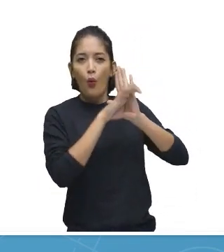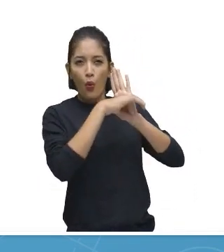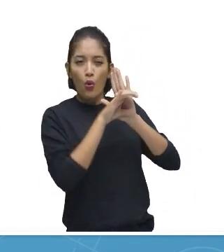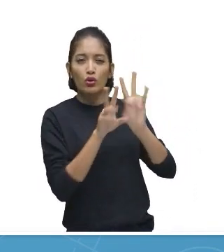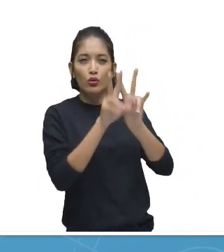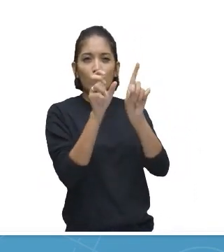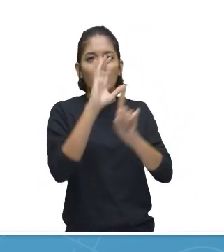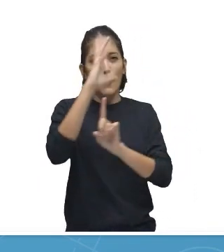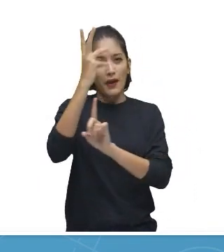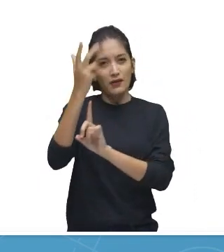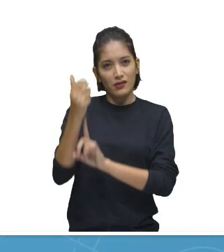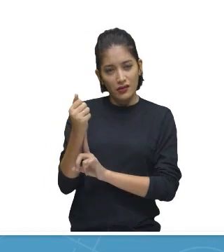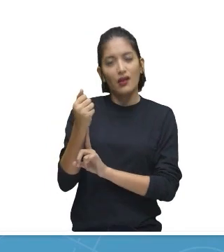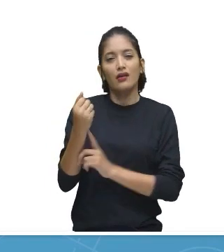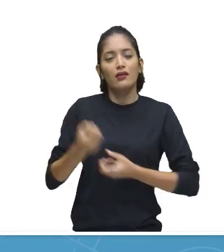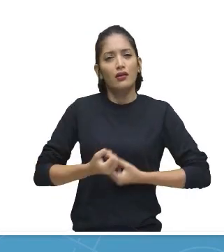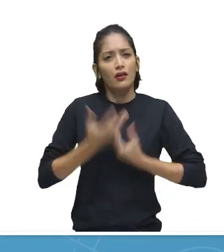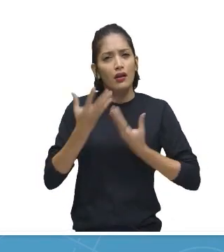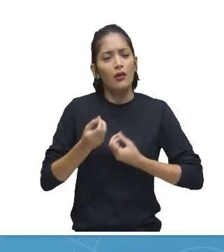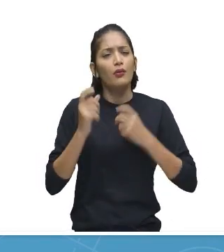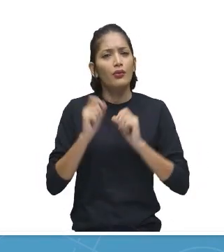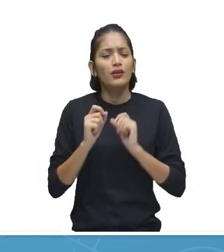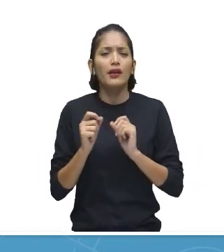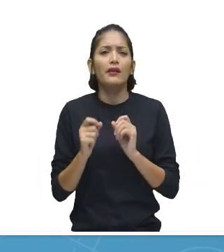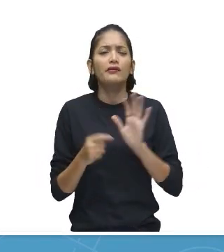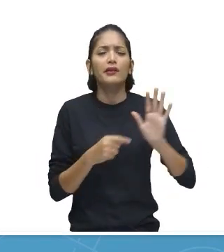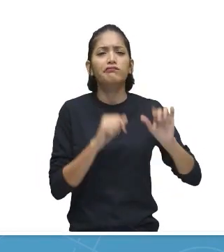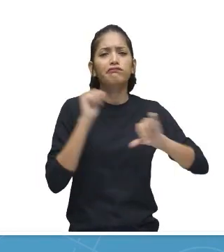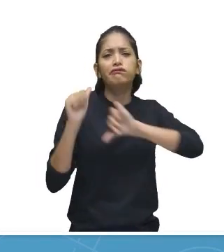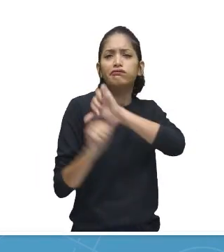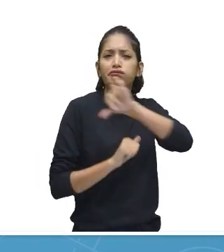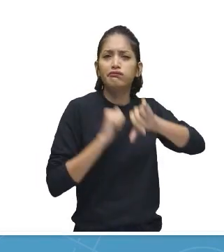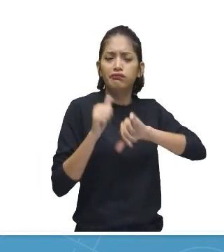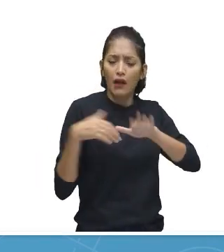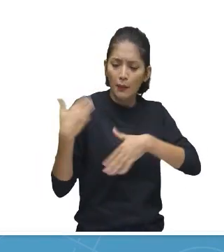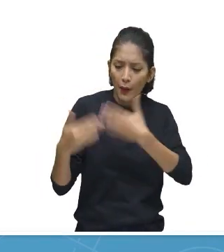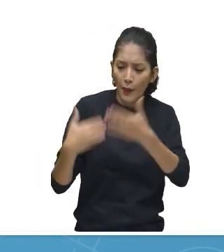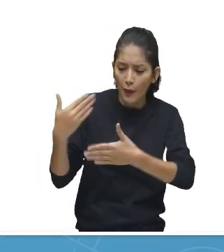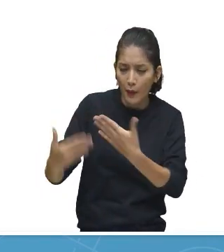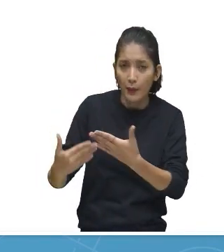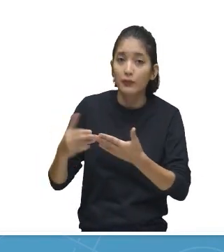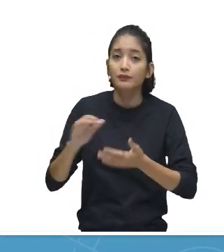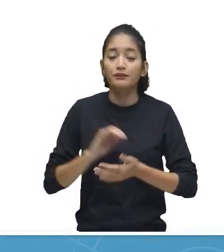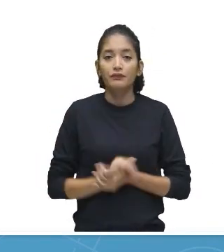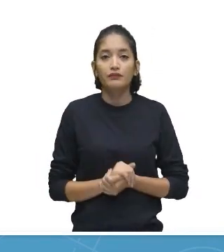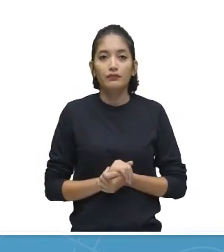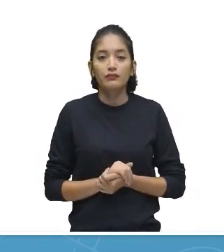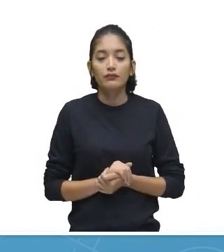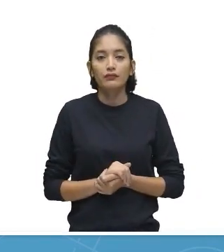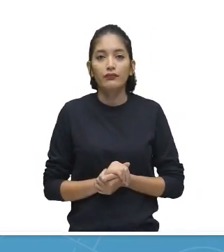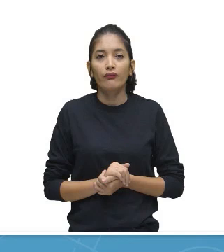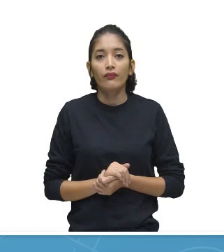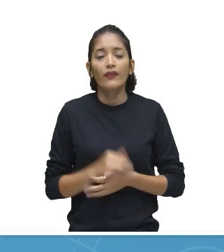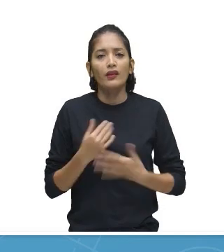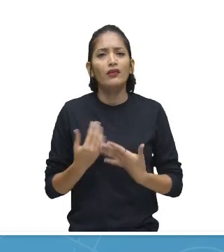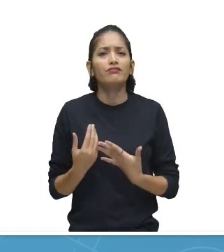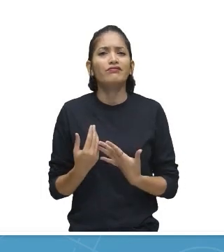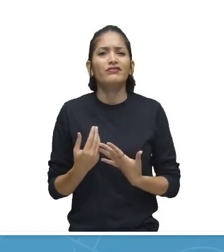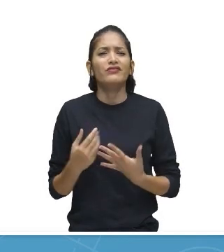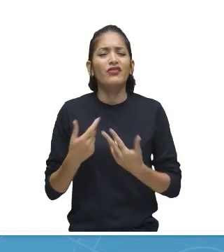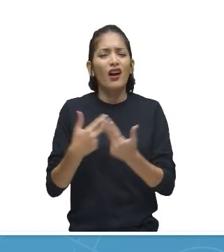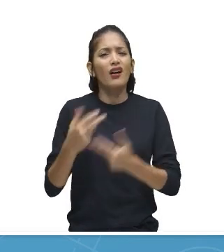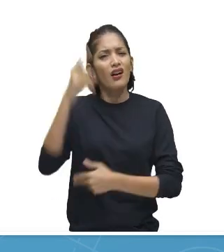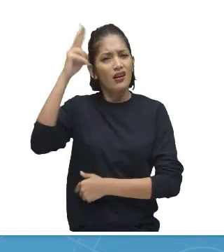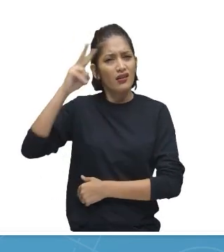essa produção artística, ela vai se modificando com o passar do tempo, né? Em cada momento da história da arte, a gente tem uma